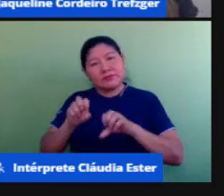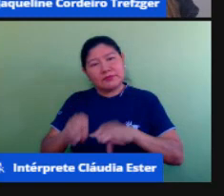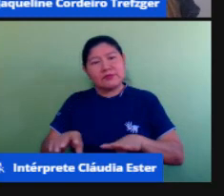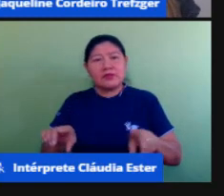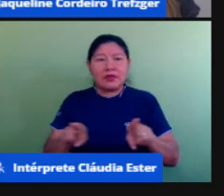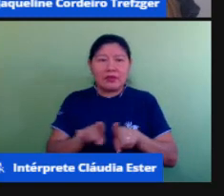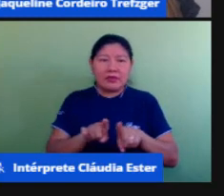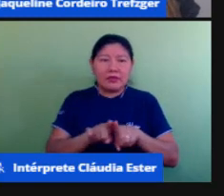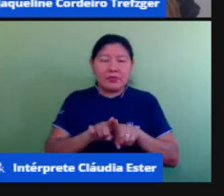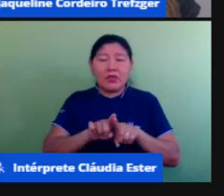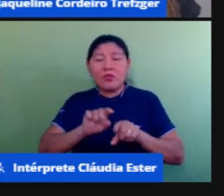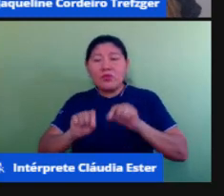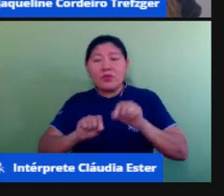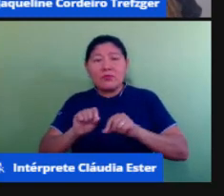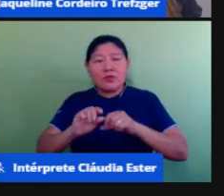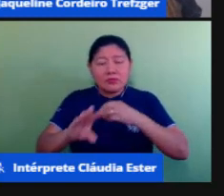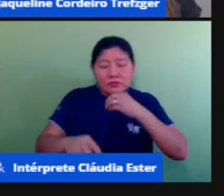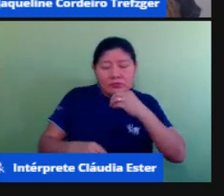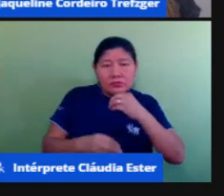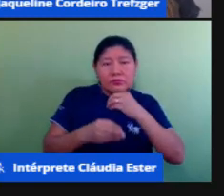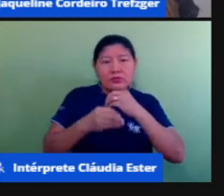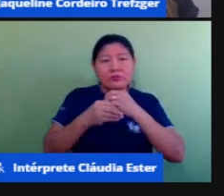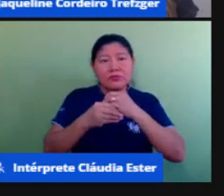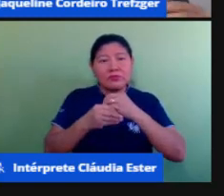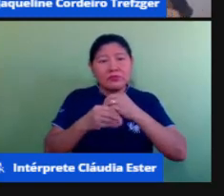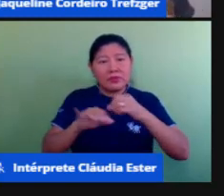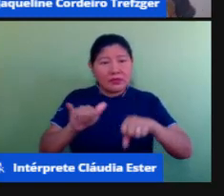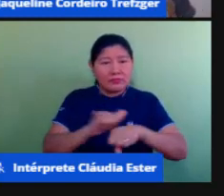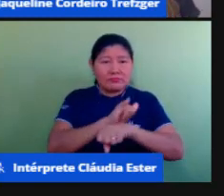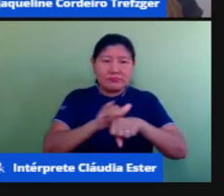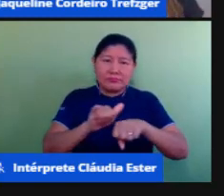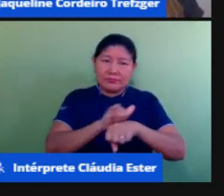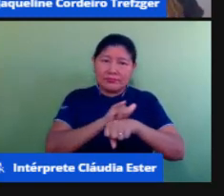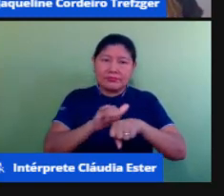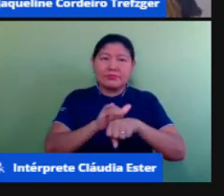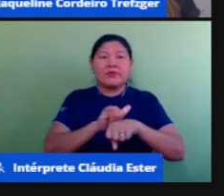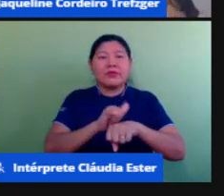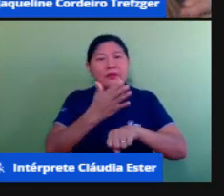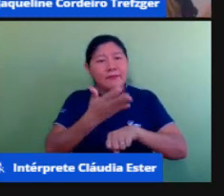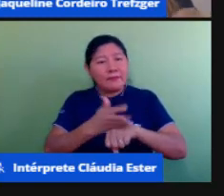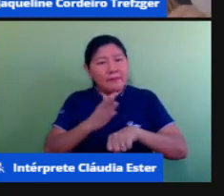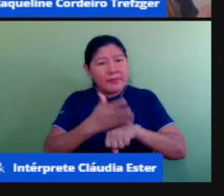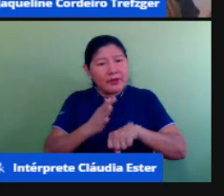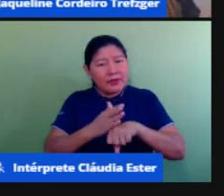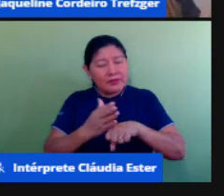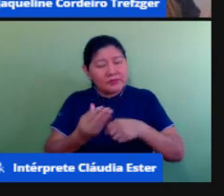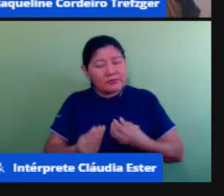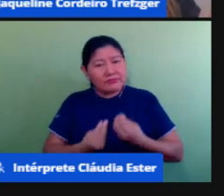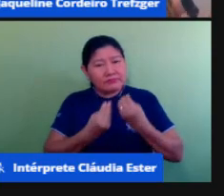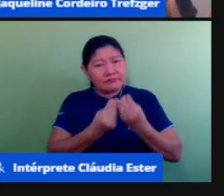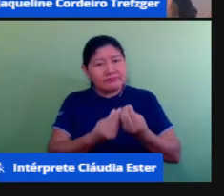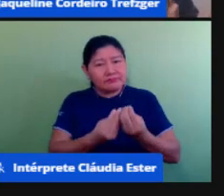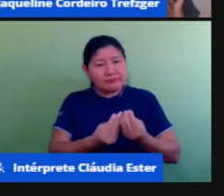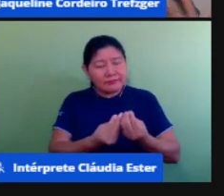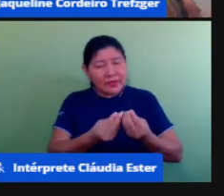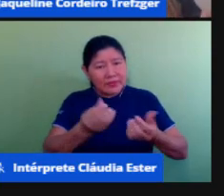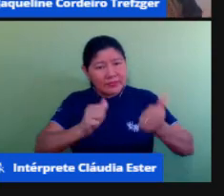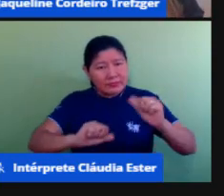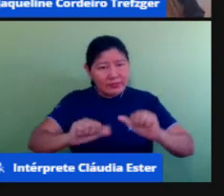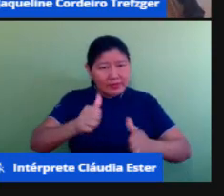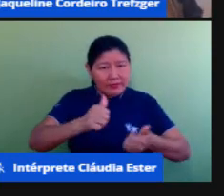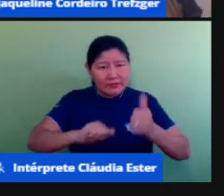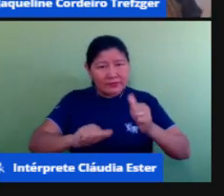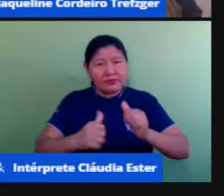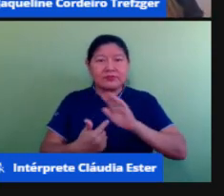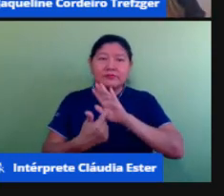estratégias variadas de avaliação. E eu trago para vocês aqui ao longo também os tipos de avaliações em si,